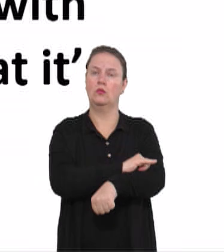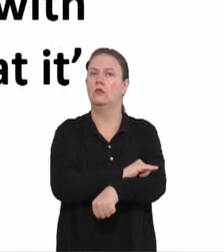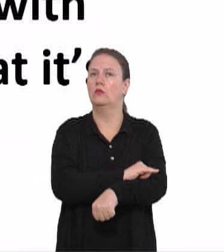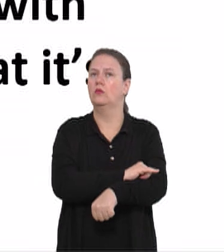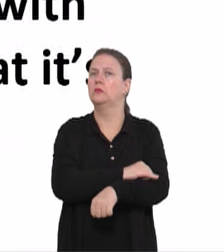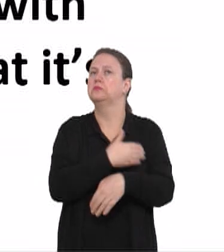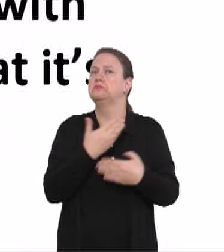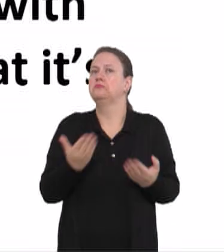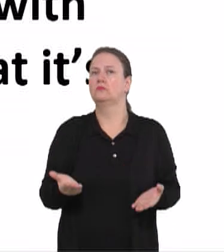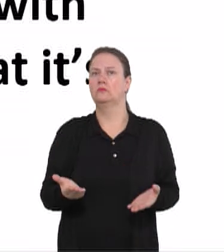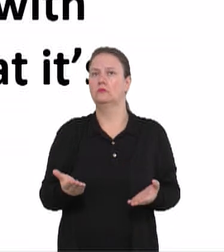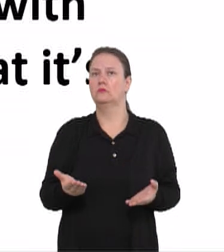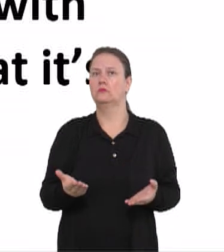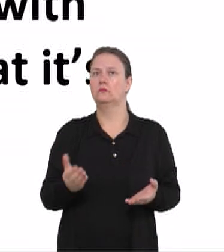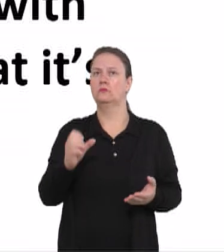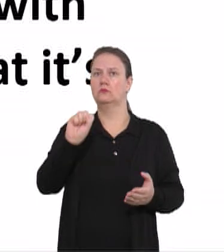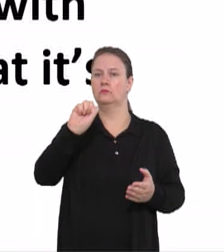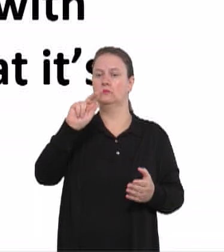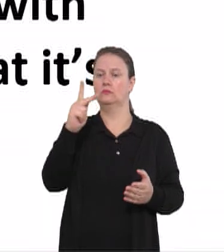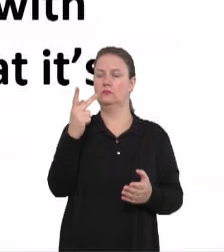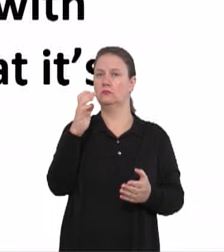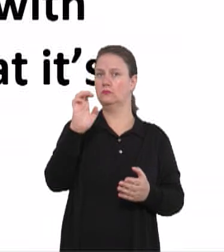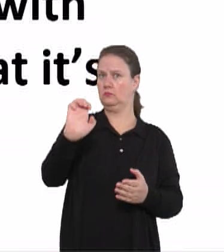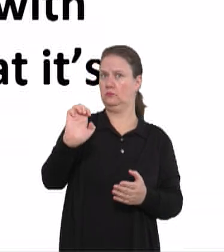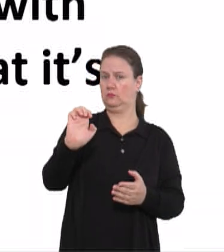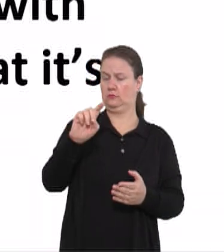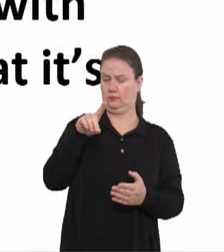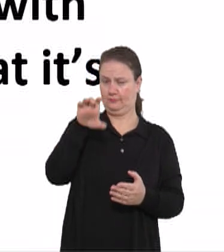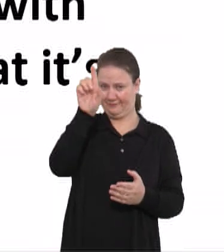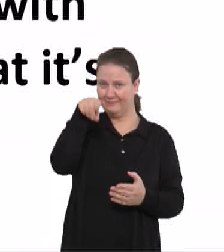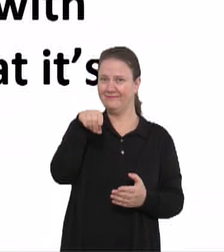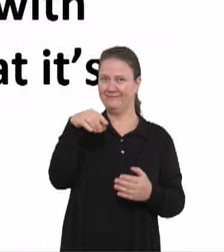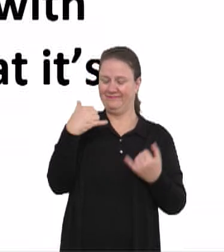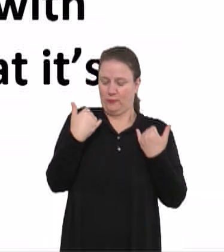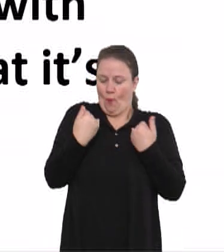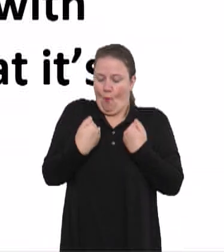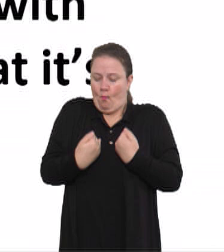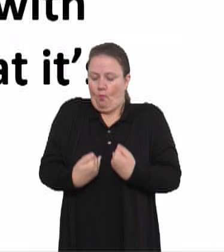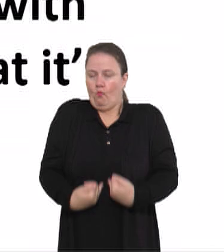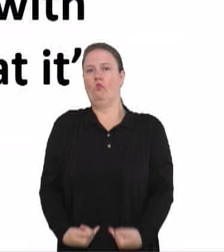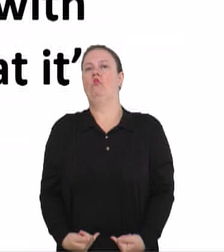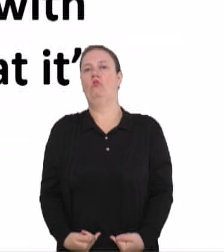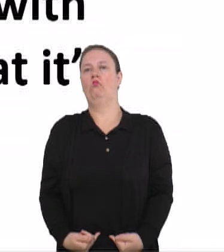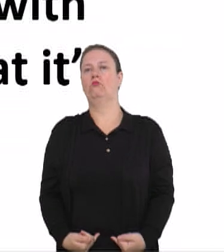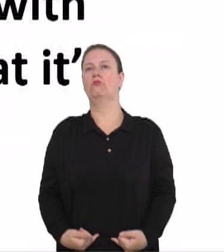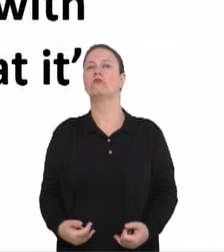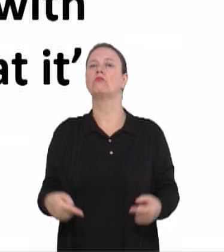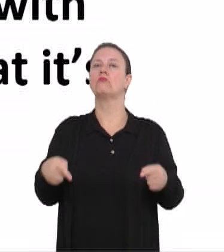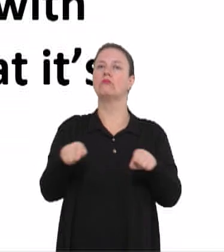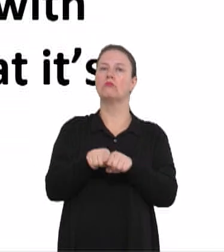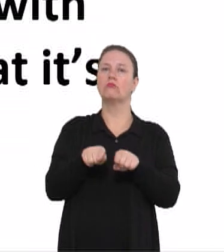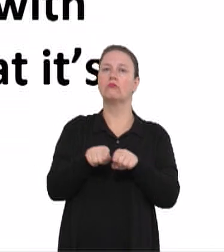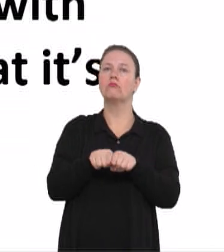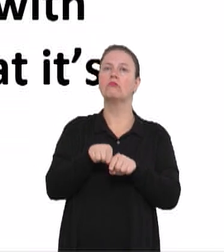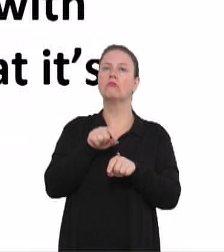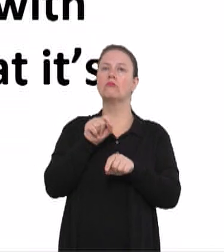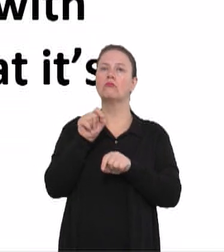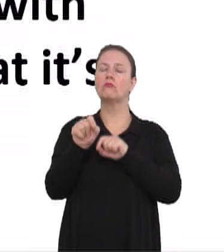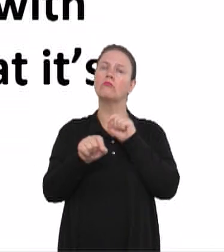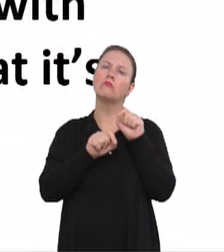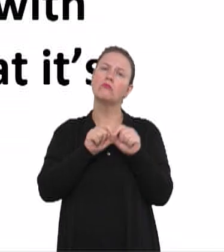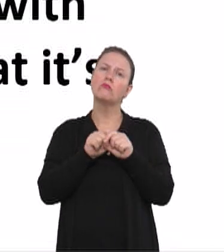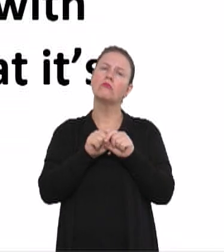x tem ela é magra ok uma hora está esse caiu show em